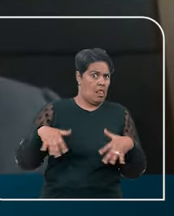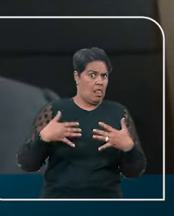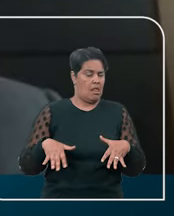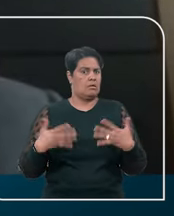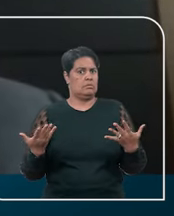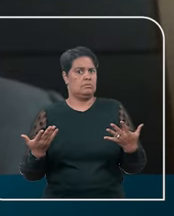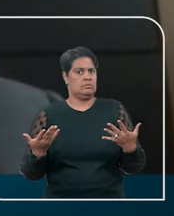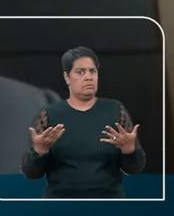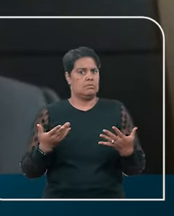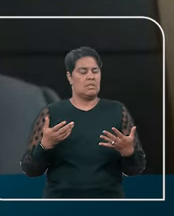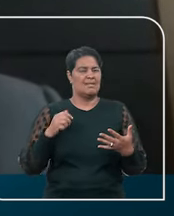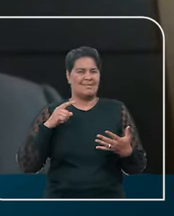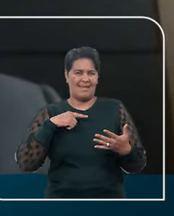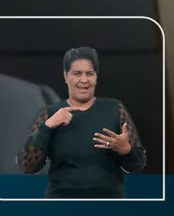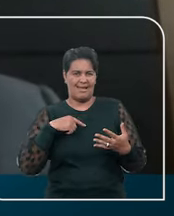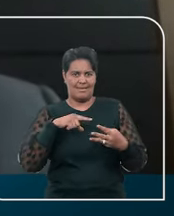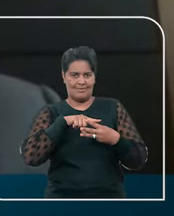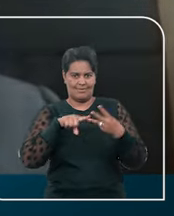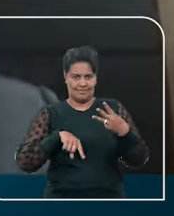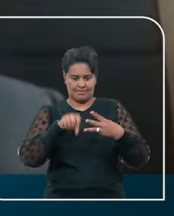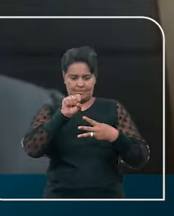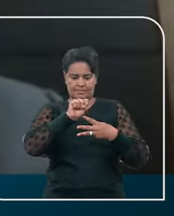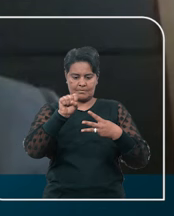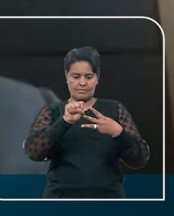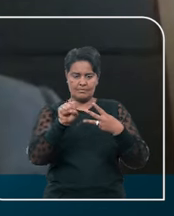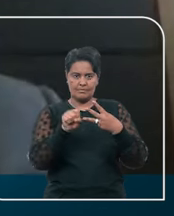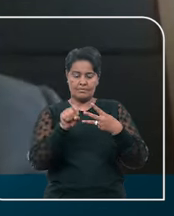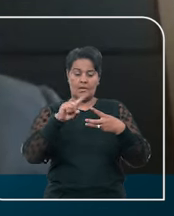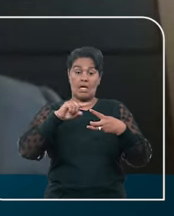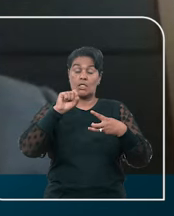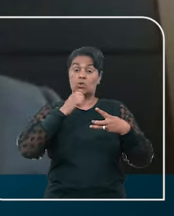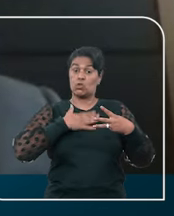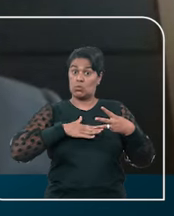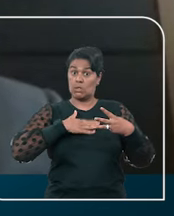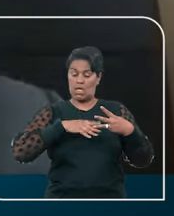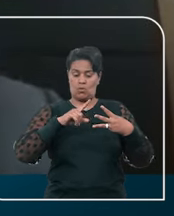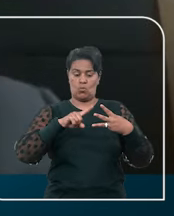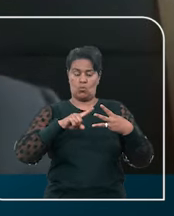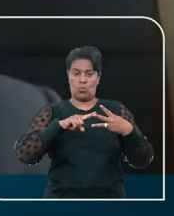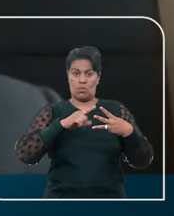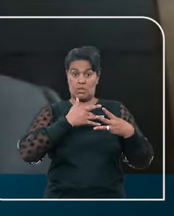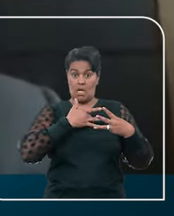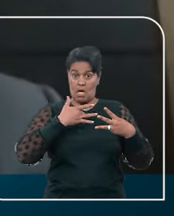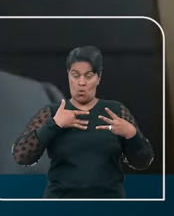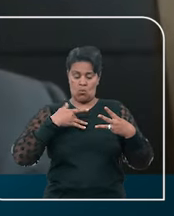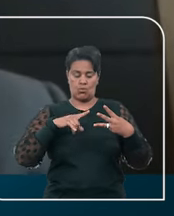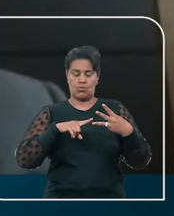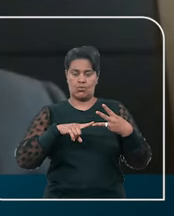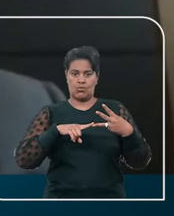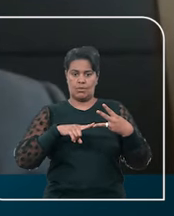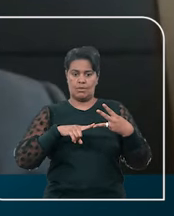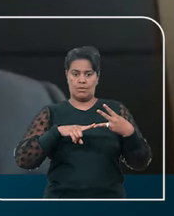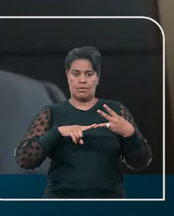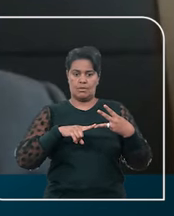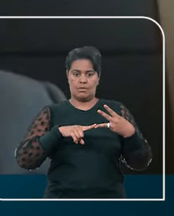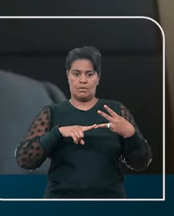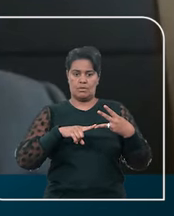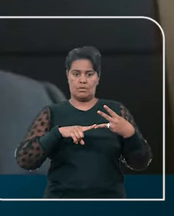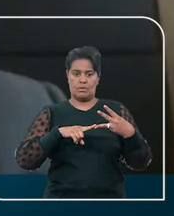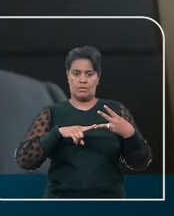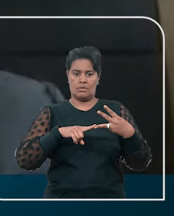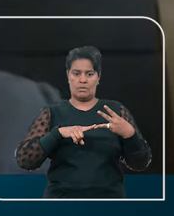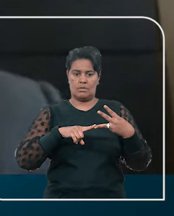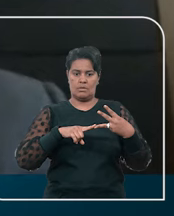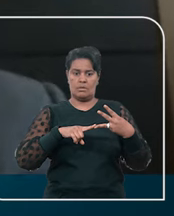os deveres dos condôminos que seriam sossego a saúde tá Ah